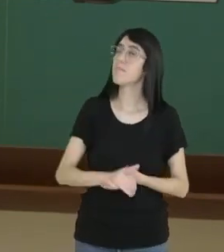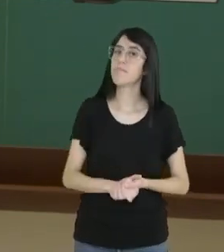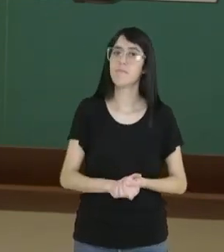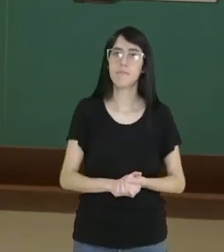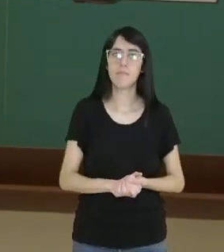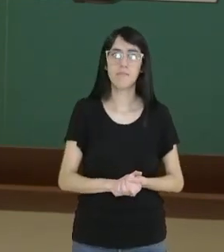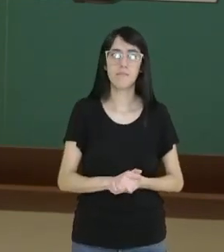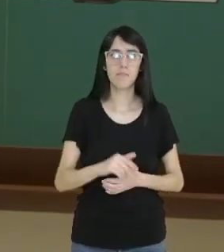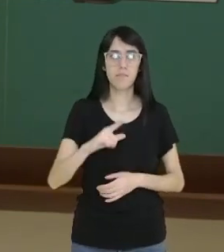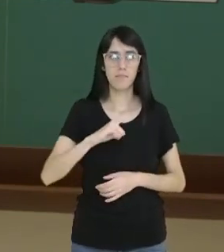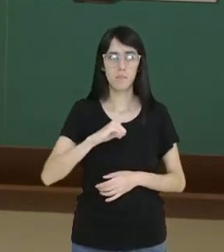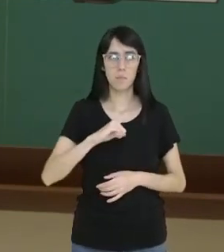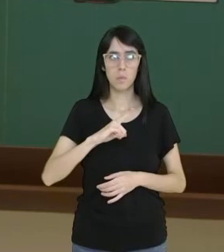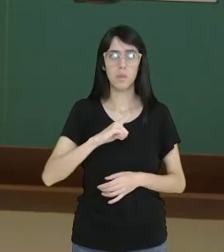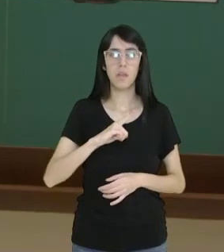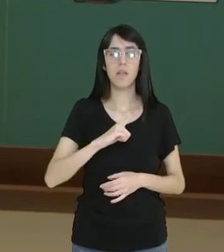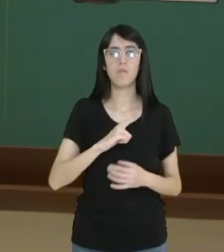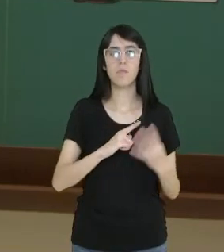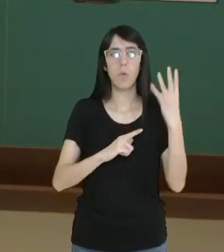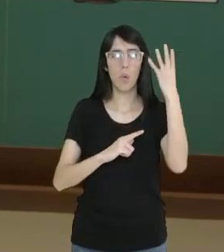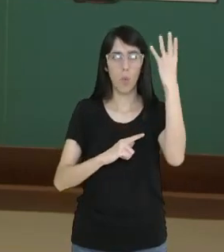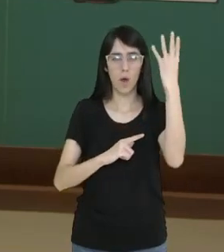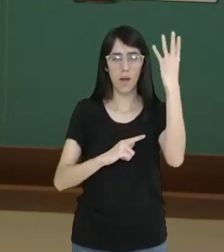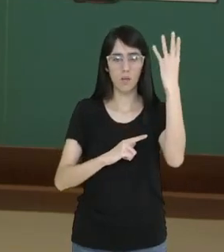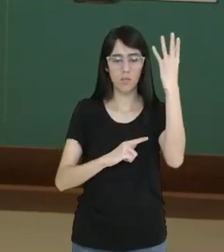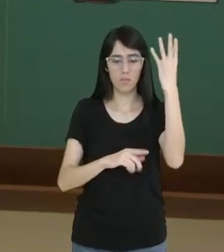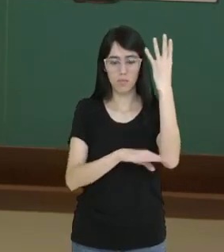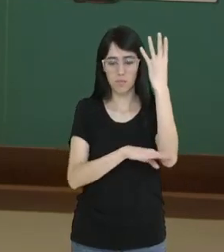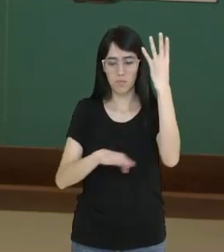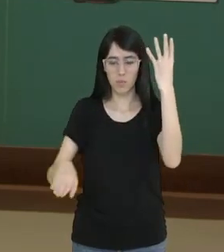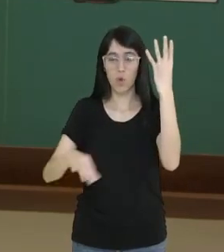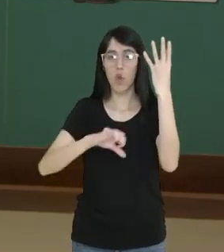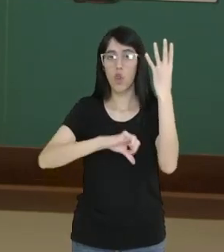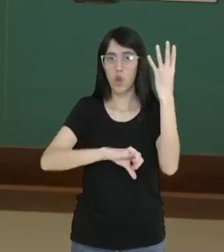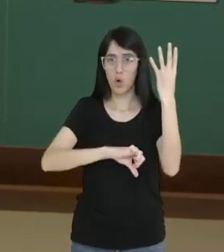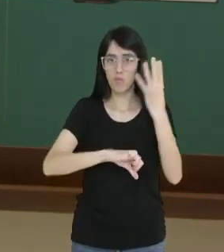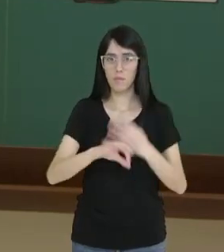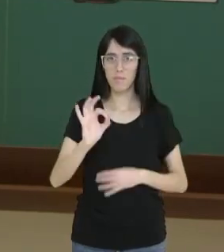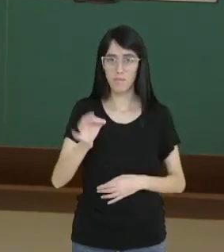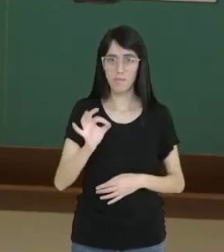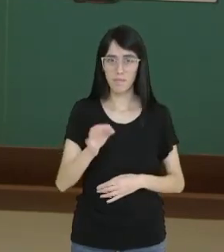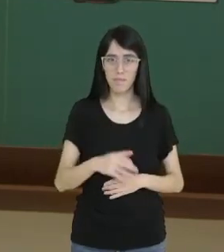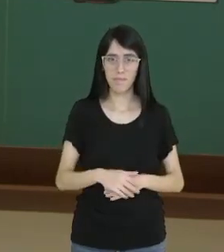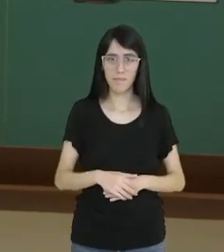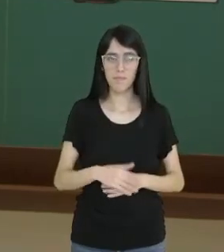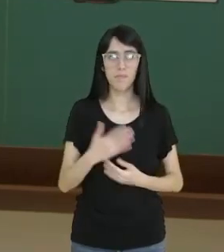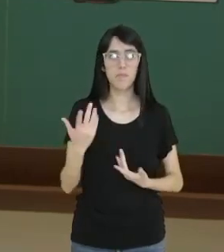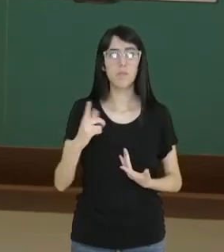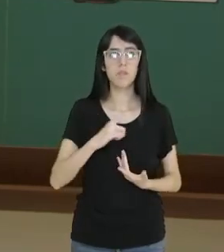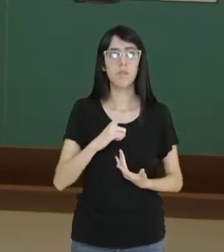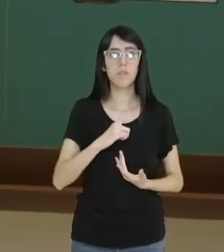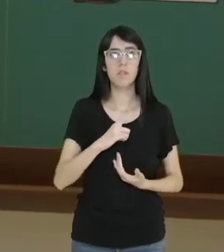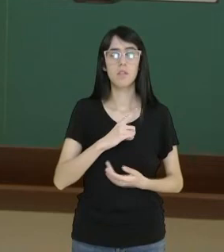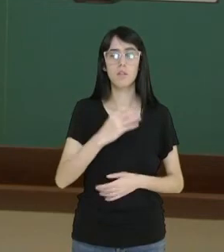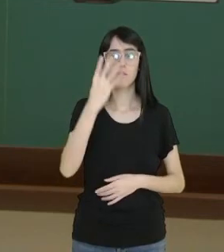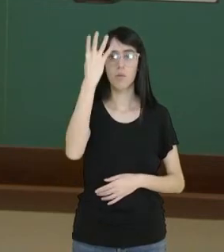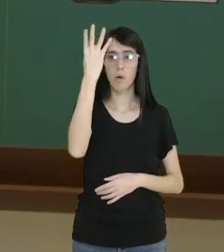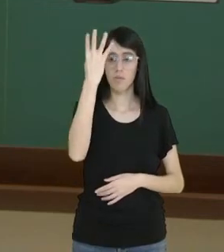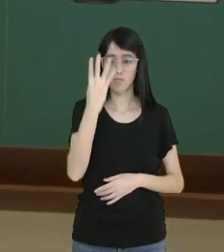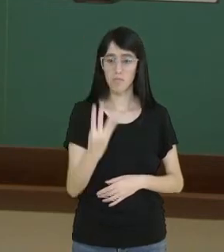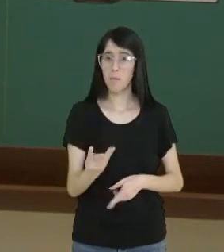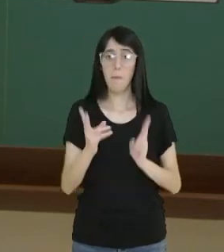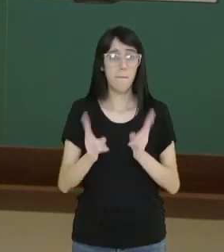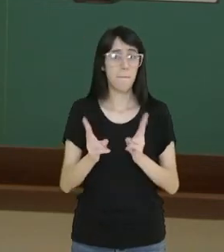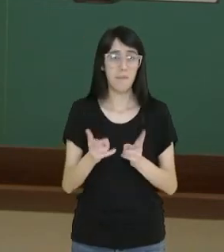cima, 9 embaixo, ok? Por ser um trapézio retângulo, gente, esse mesmo 4 que está lá desce reto aqui, ó, se eu traçar essa